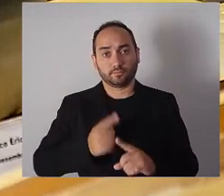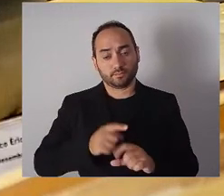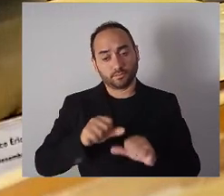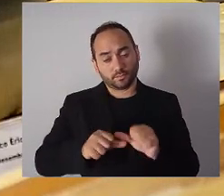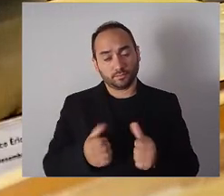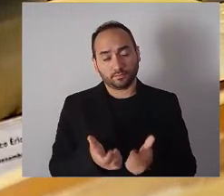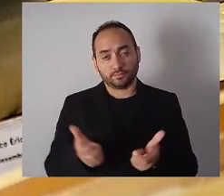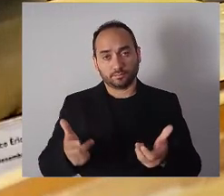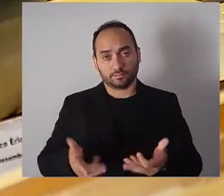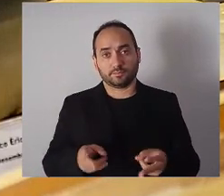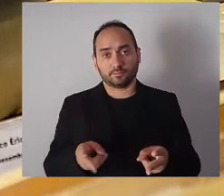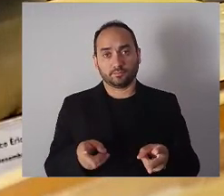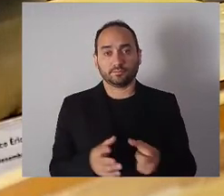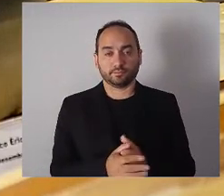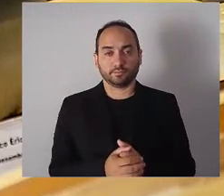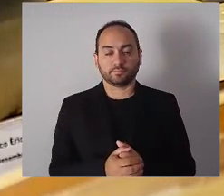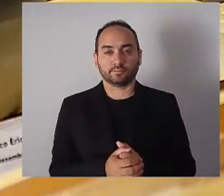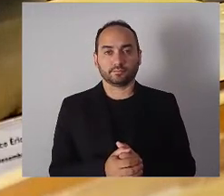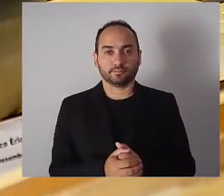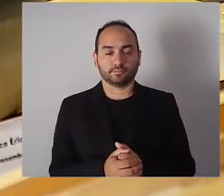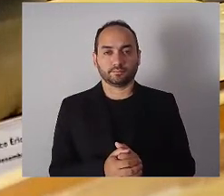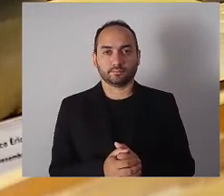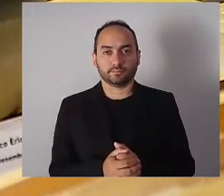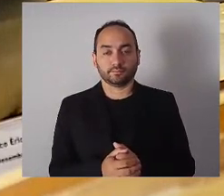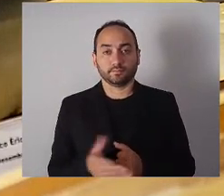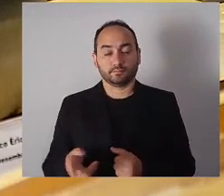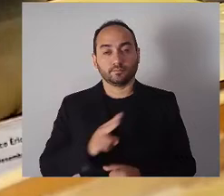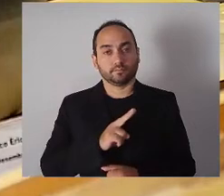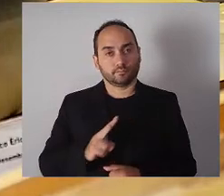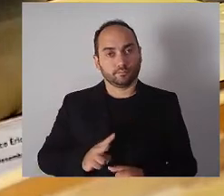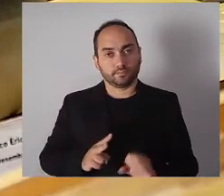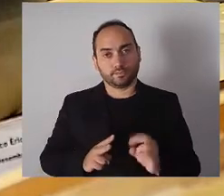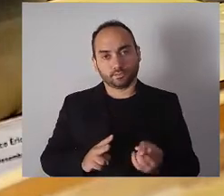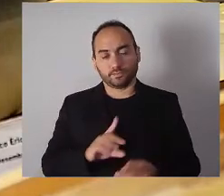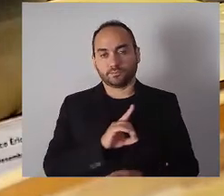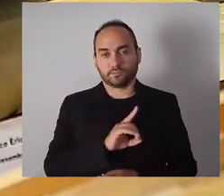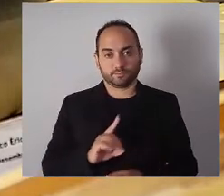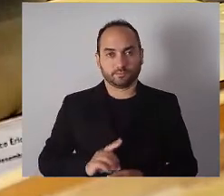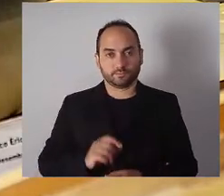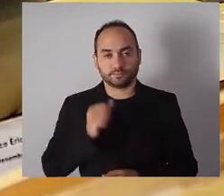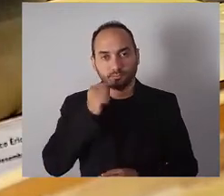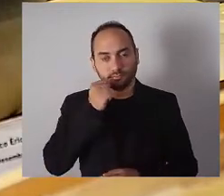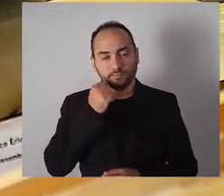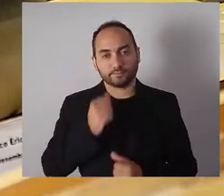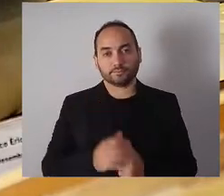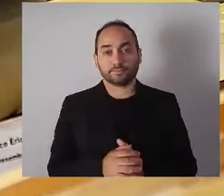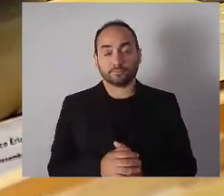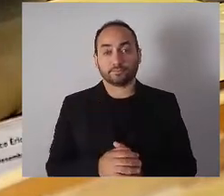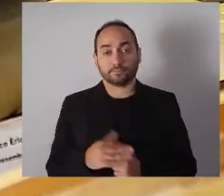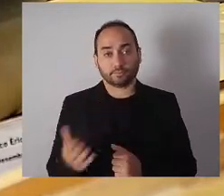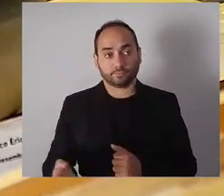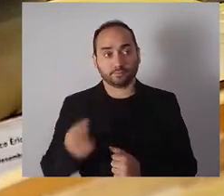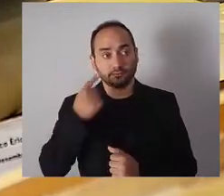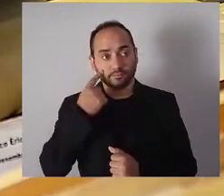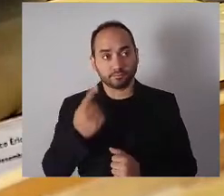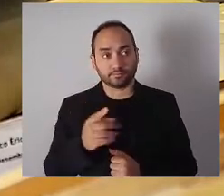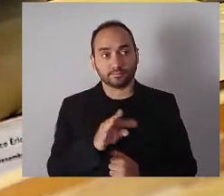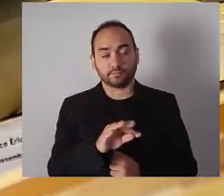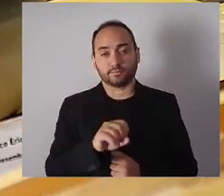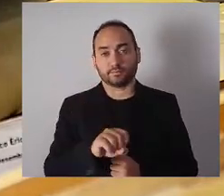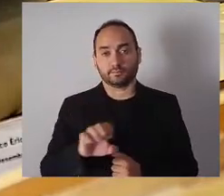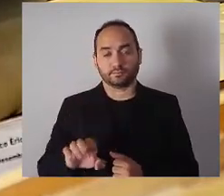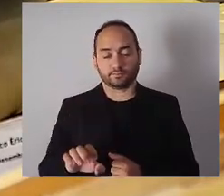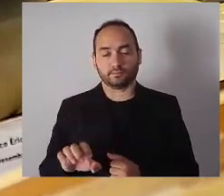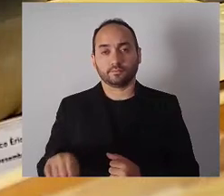do mandato eletivo de vereador ou deputado. Nesse sentido, inclusive, o TSE já